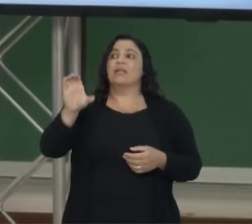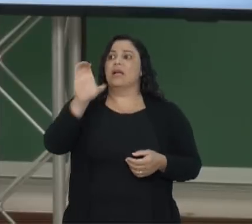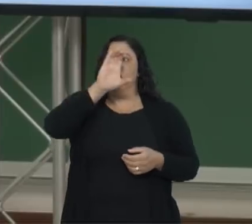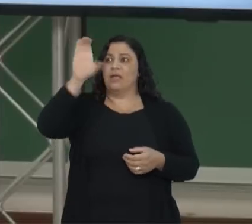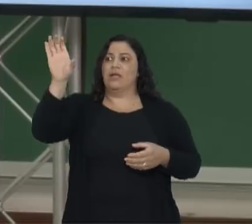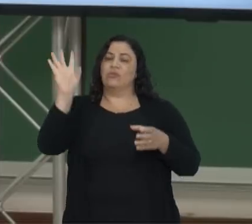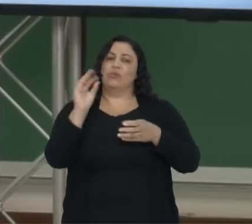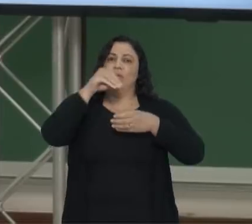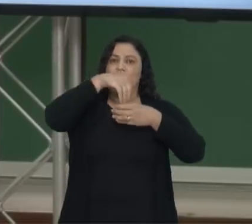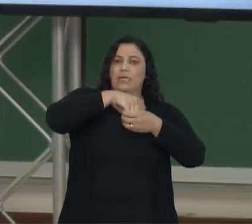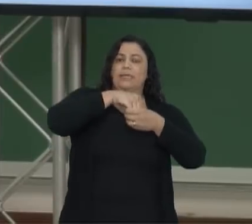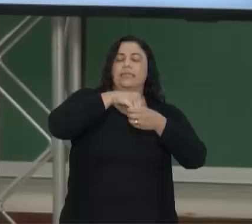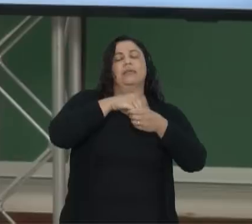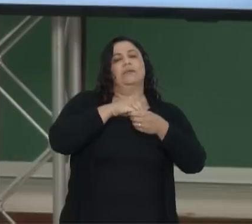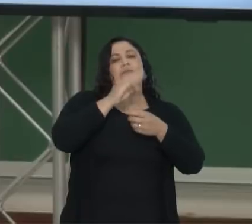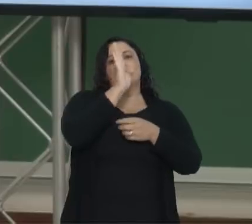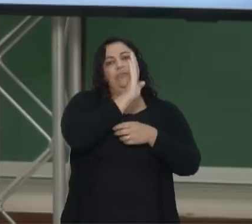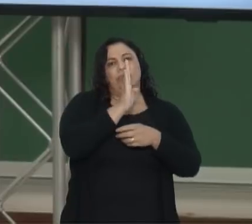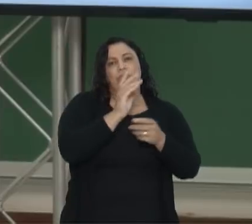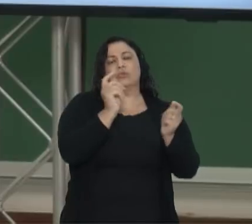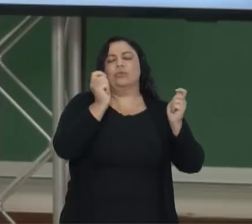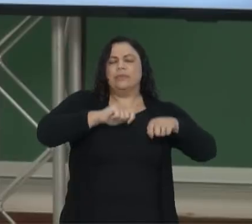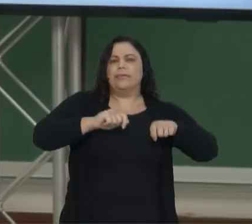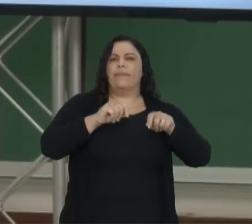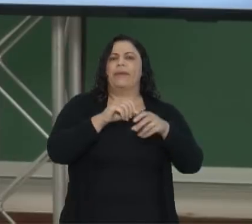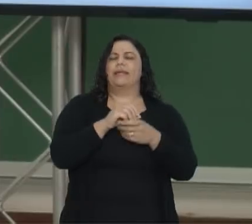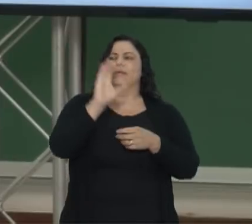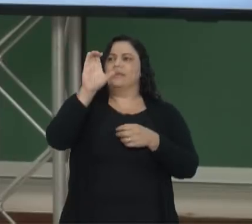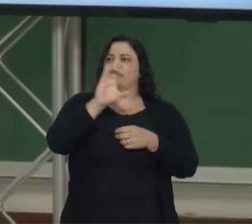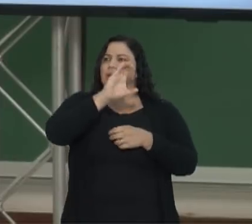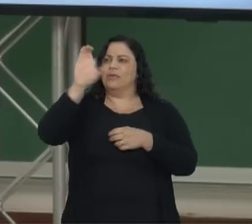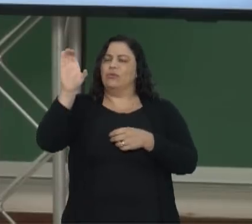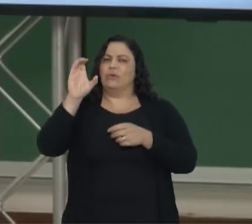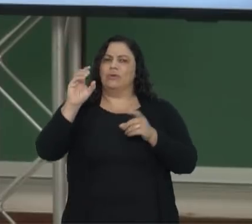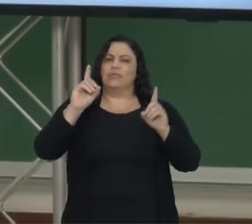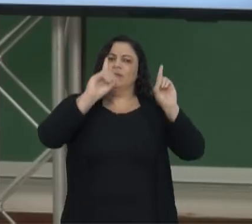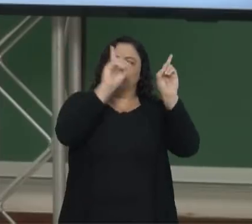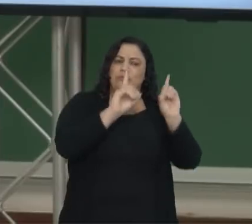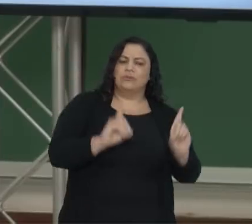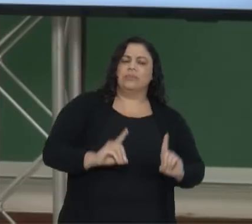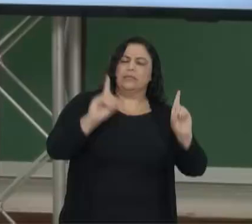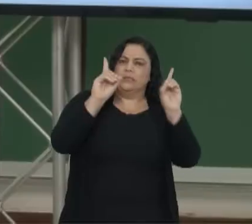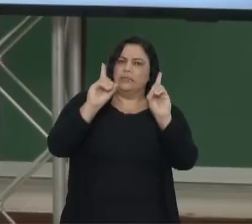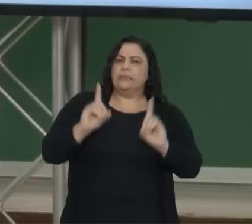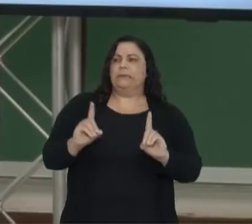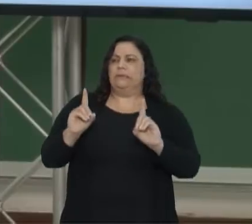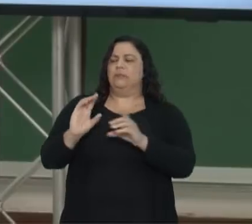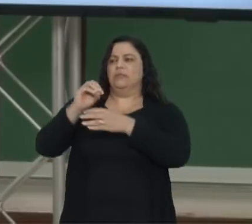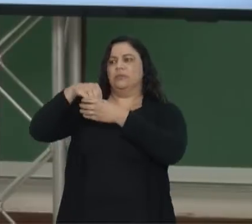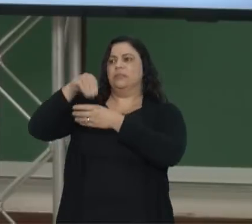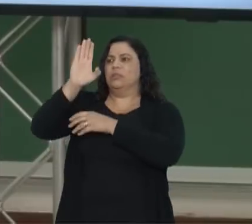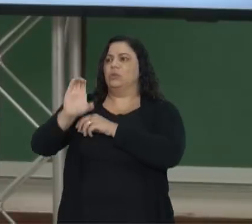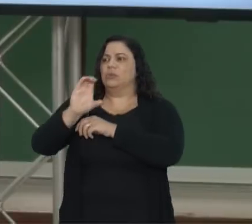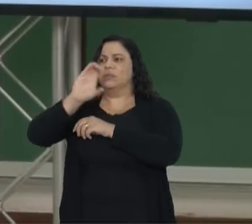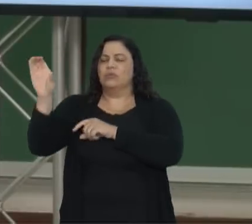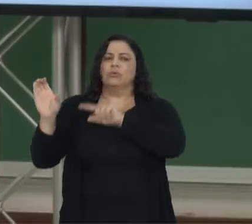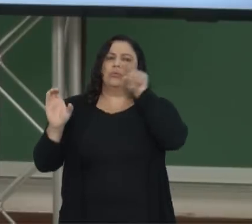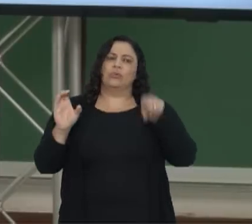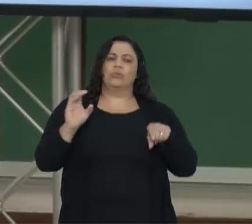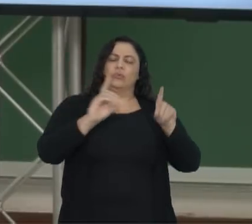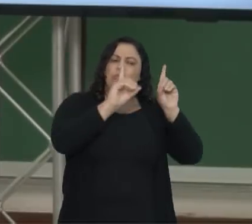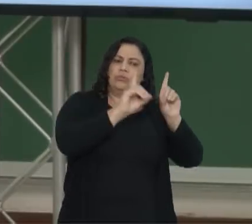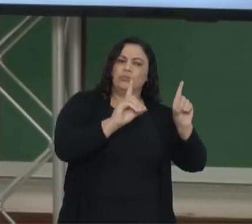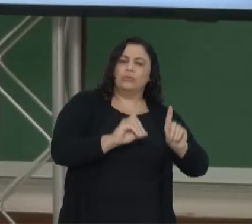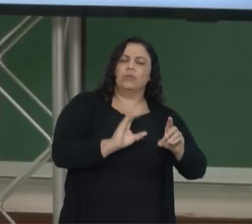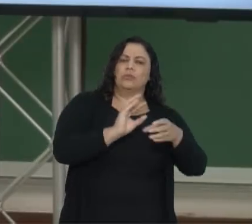associações dos deuses dos povos africanos com os deuses do catolicismo, para que eles pudessem realizar os seus cultos sem